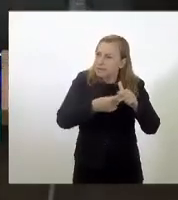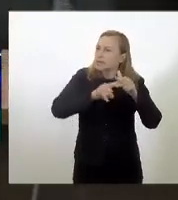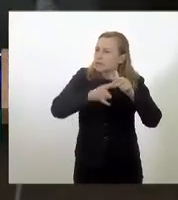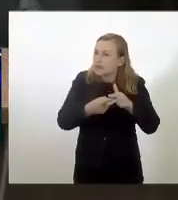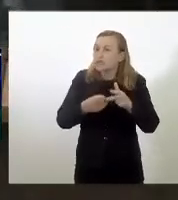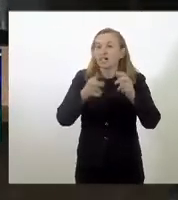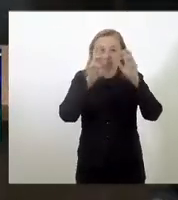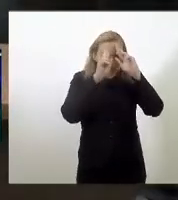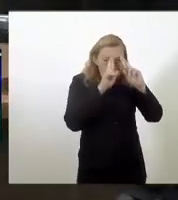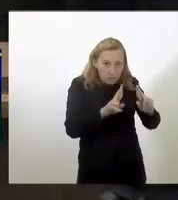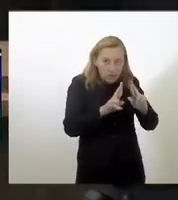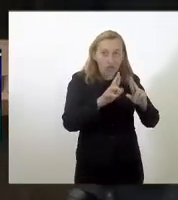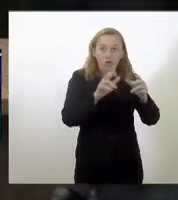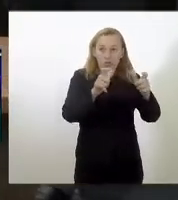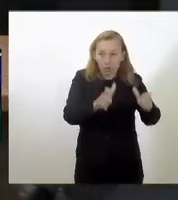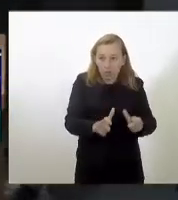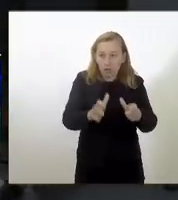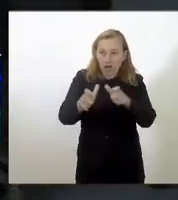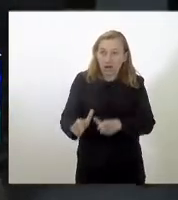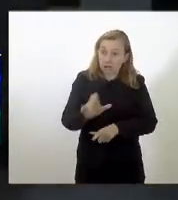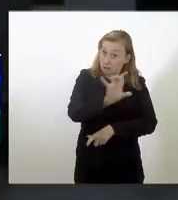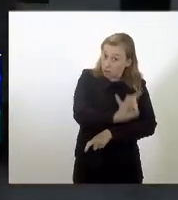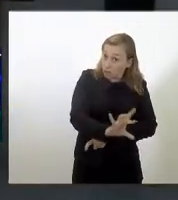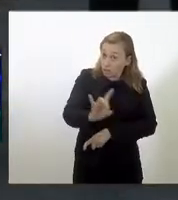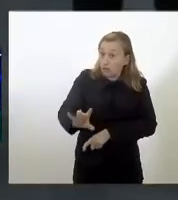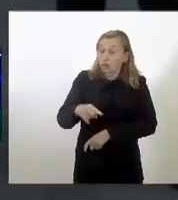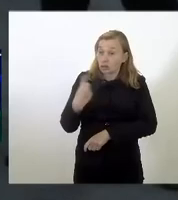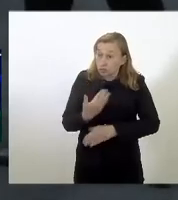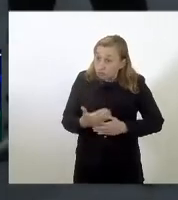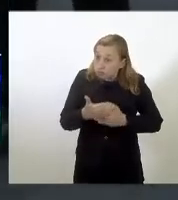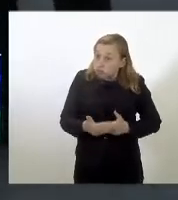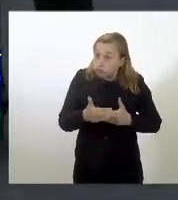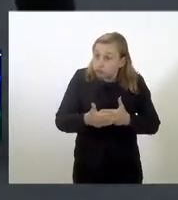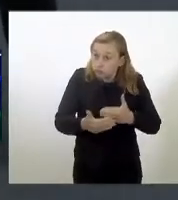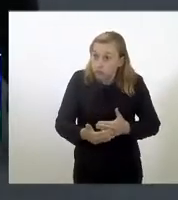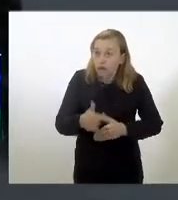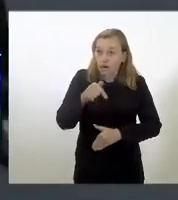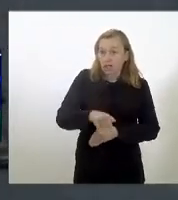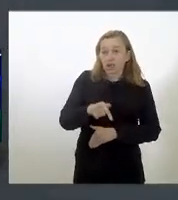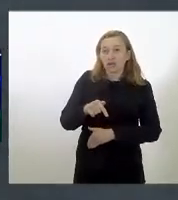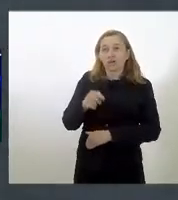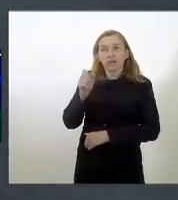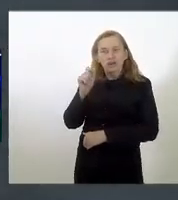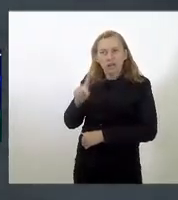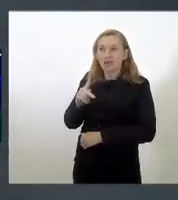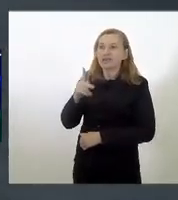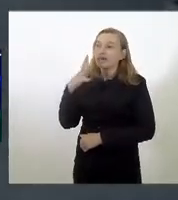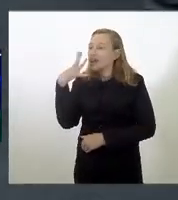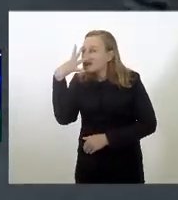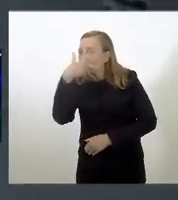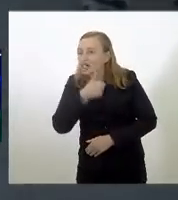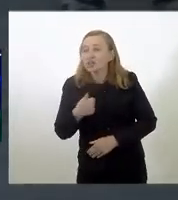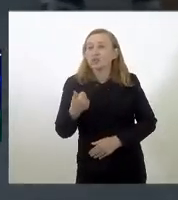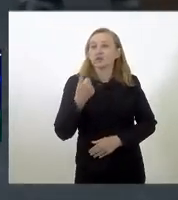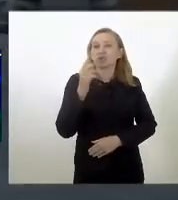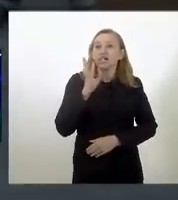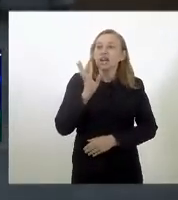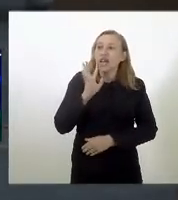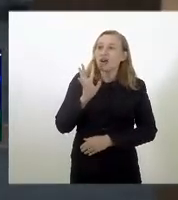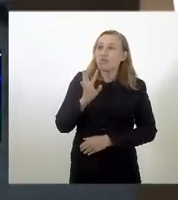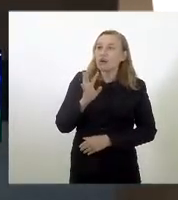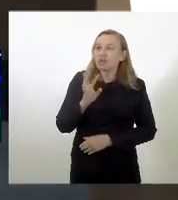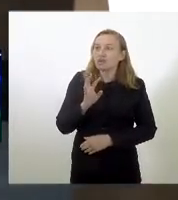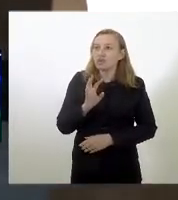sempre respeitando o espaço um do outro para que a gente possa avançar aqui. Está muito bacana, muito bonito. Mais uma vez,